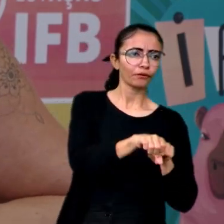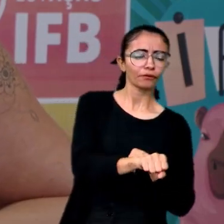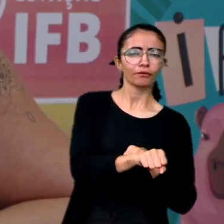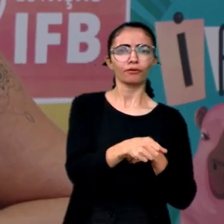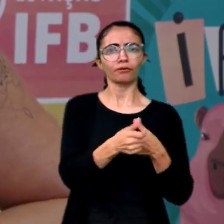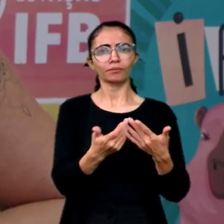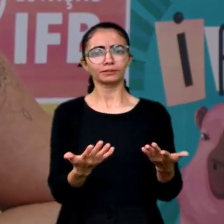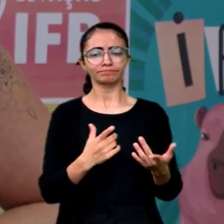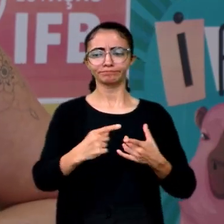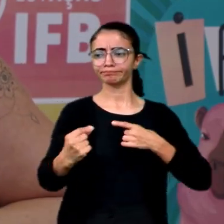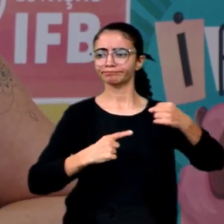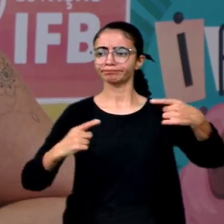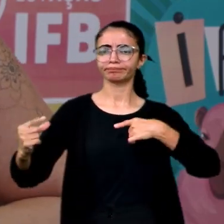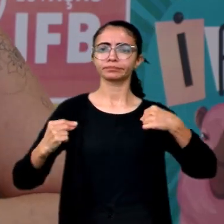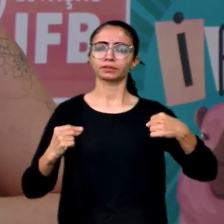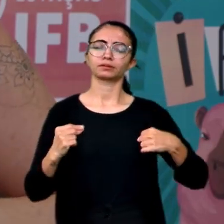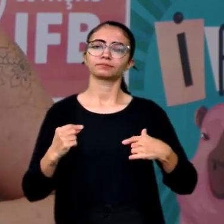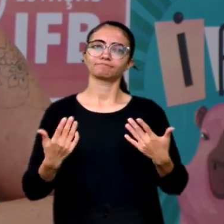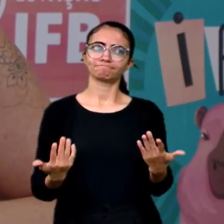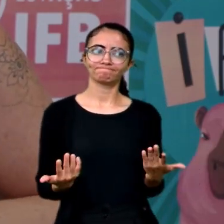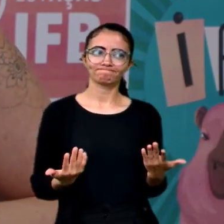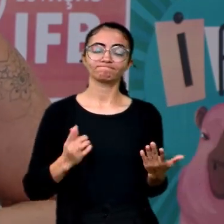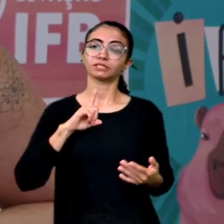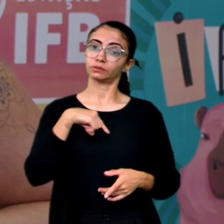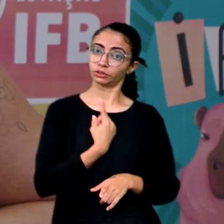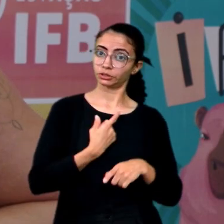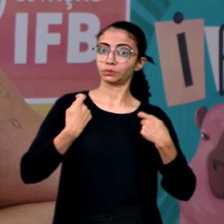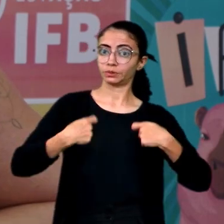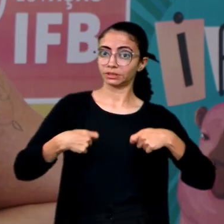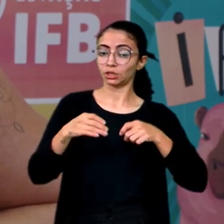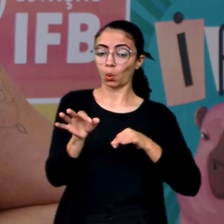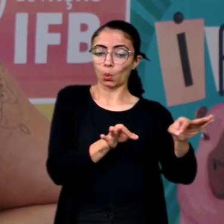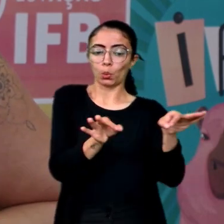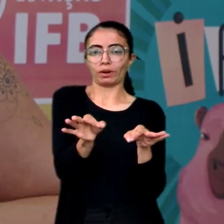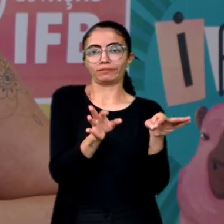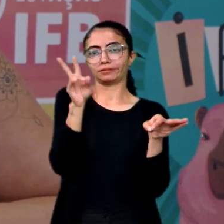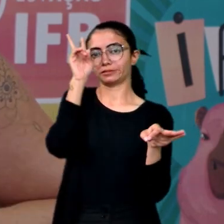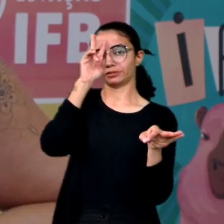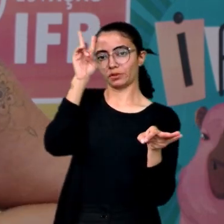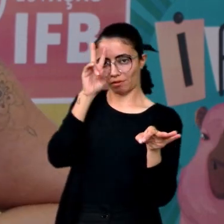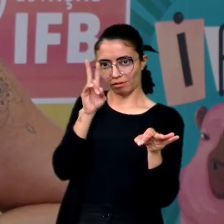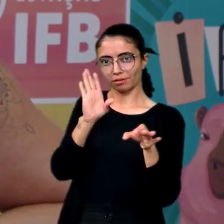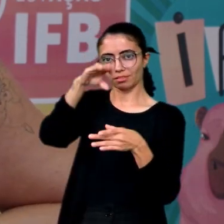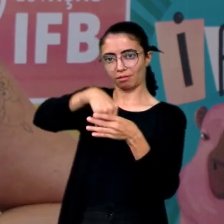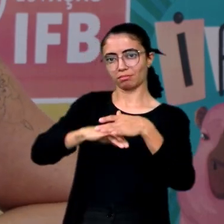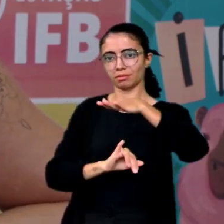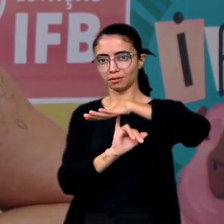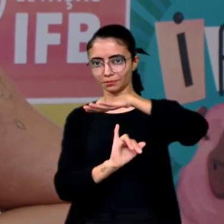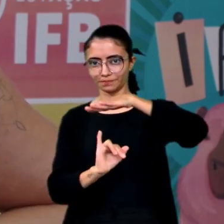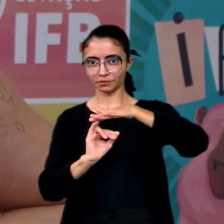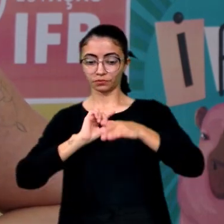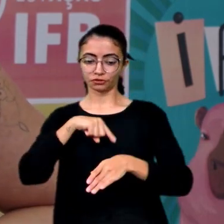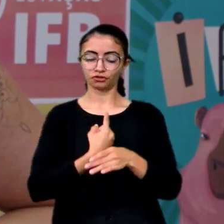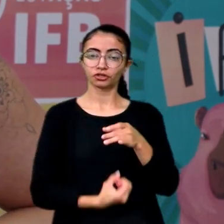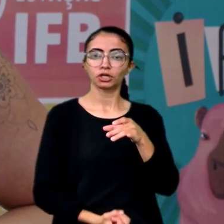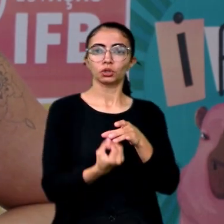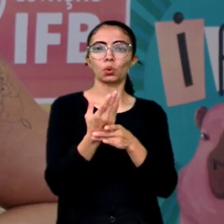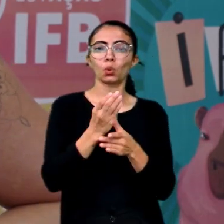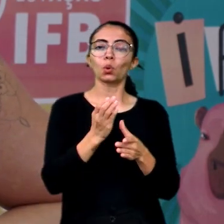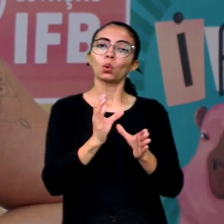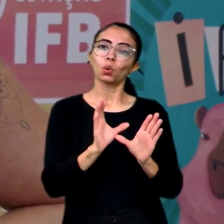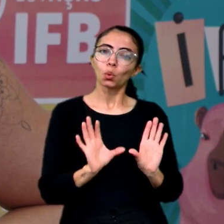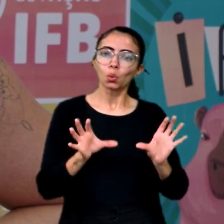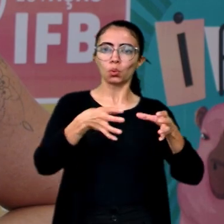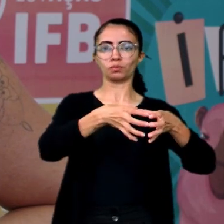o que aconteceu? Falou, bom, a gente precisa organizar essa história institucionalmente. Então, a gente criou a Comissão IFE Ambiental.